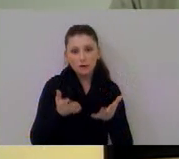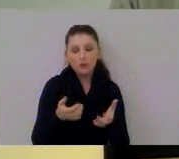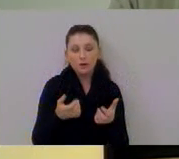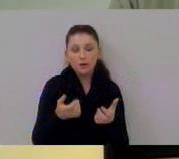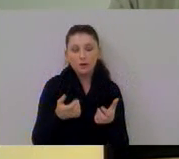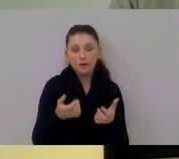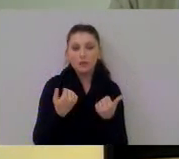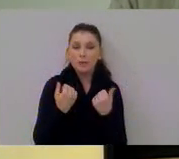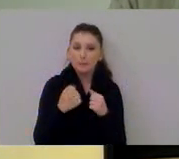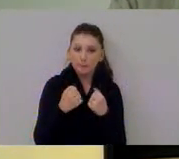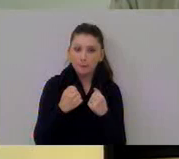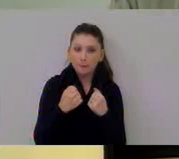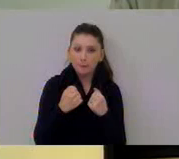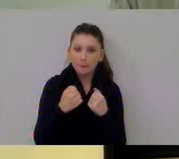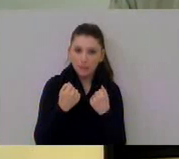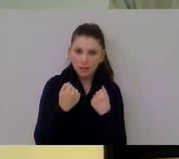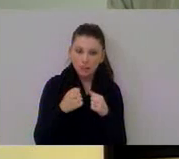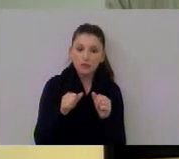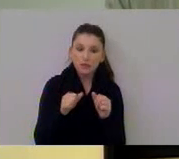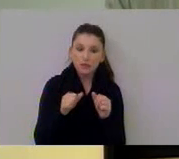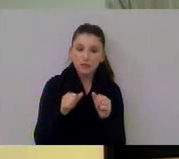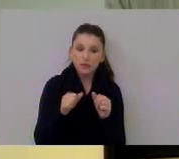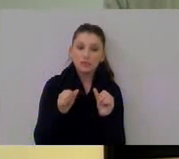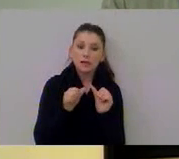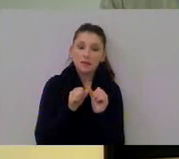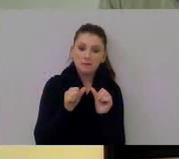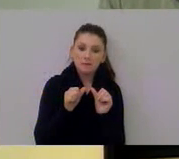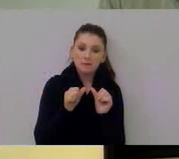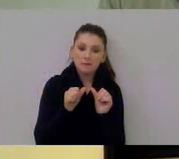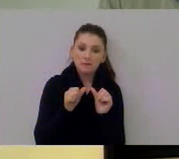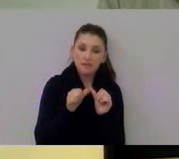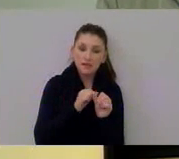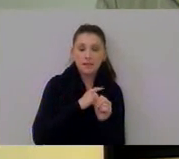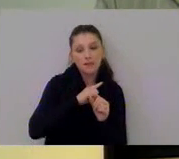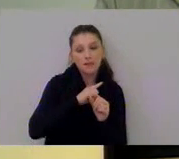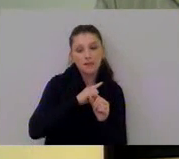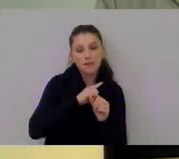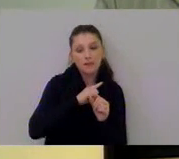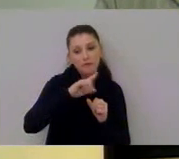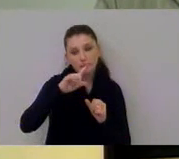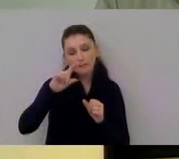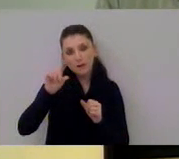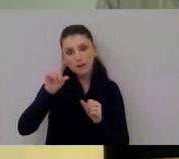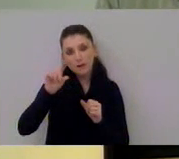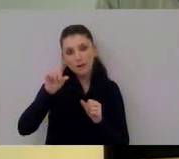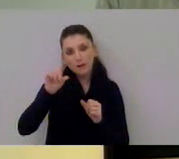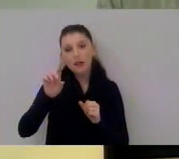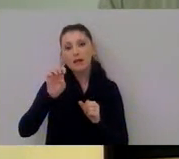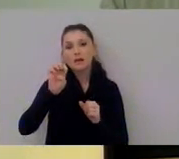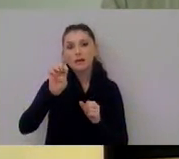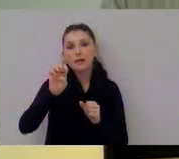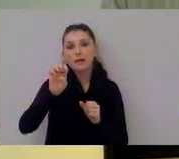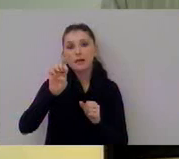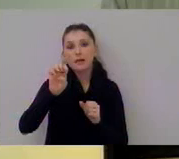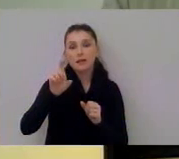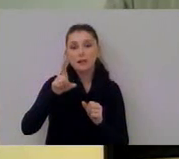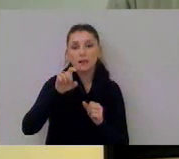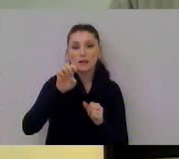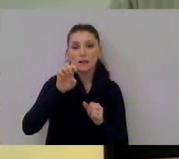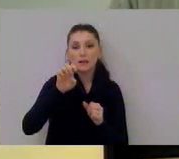o executivo. E aí, ele sim, é quem